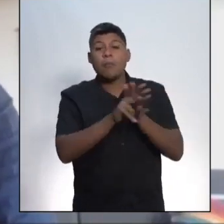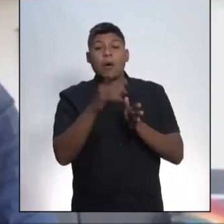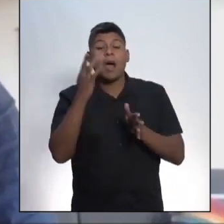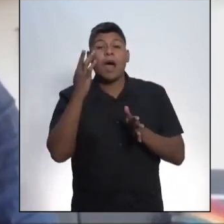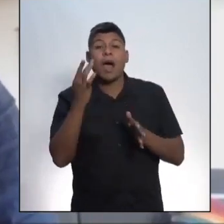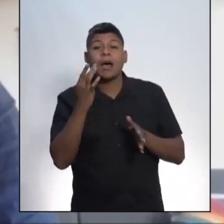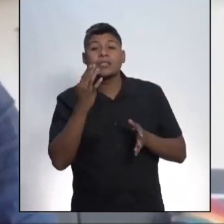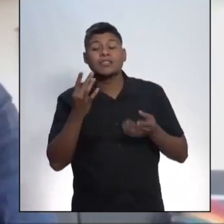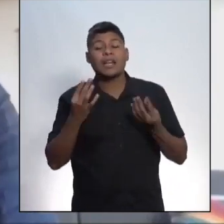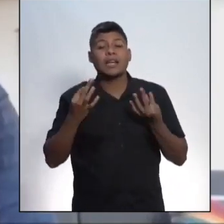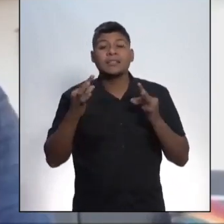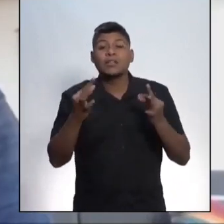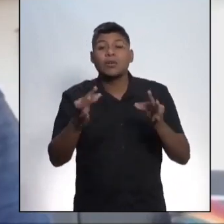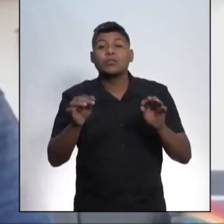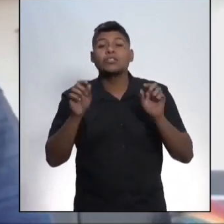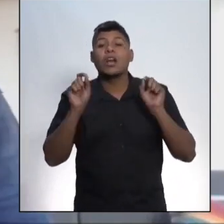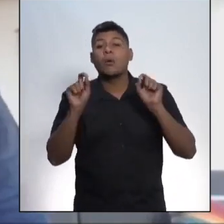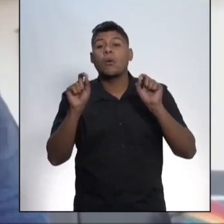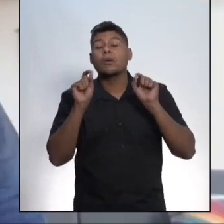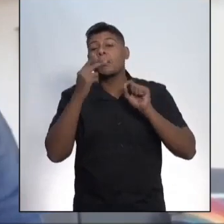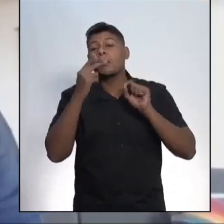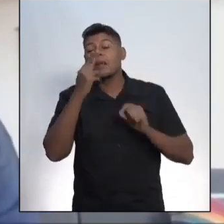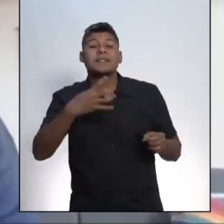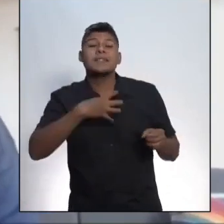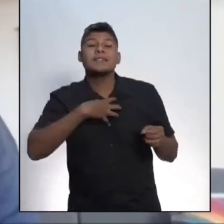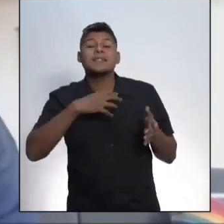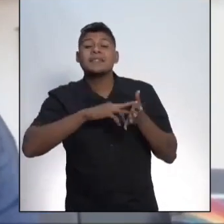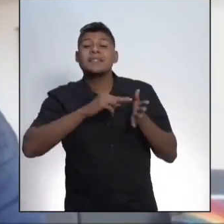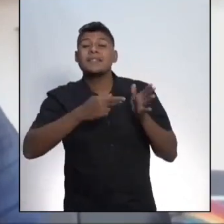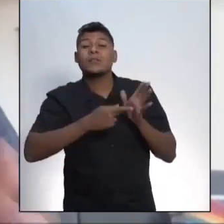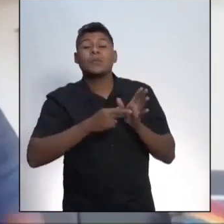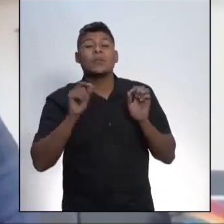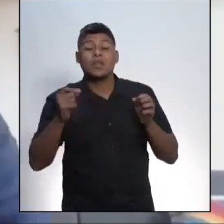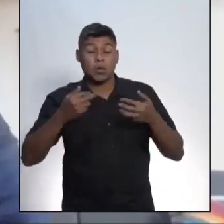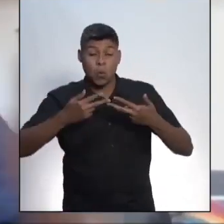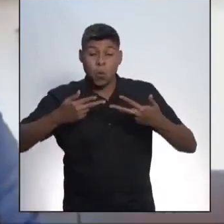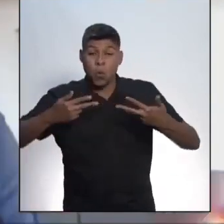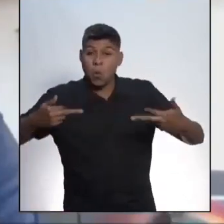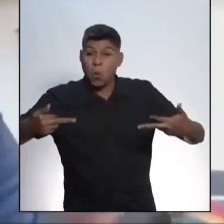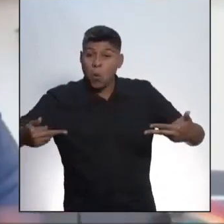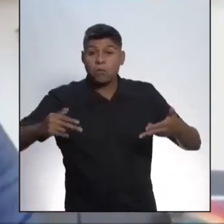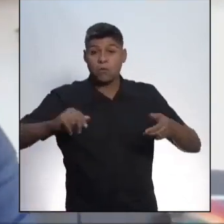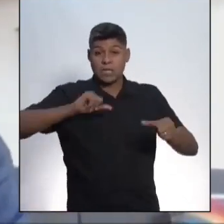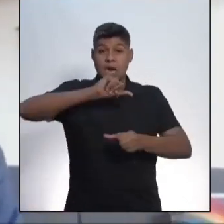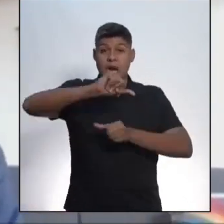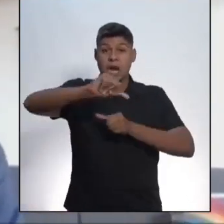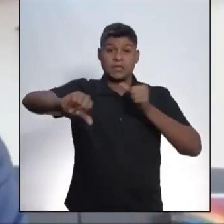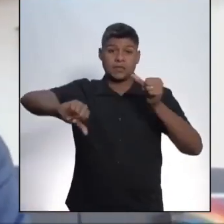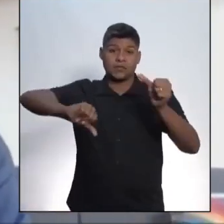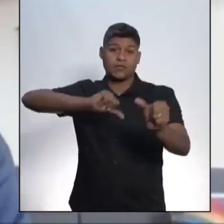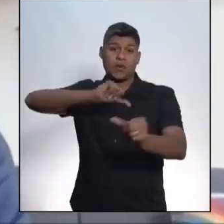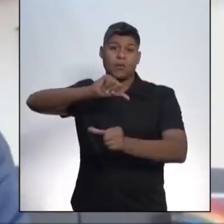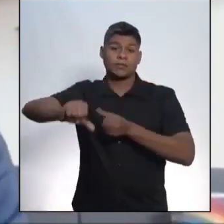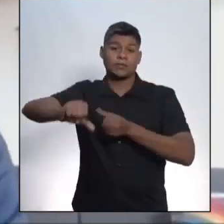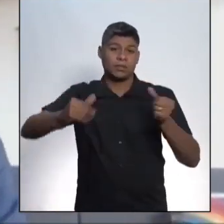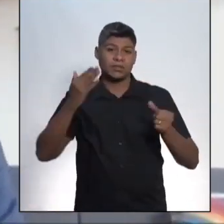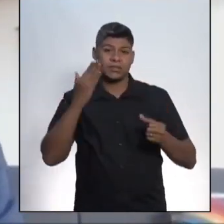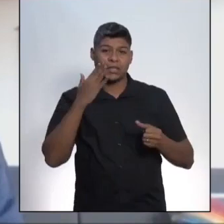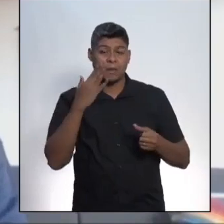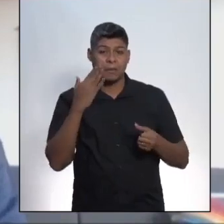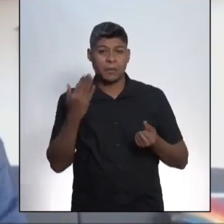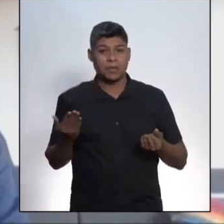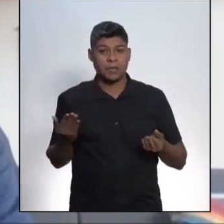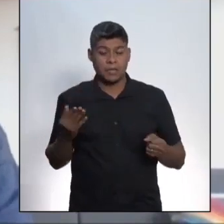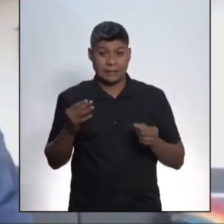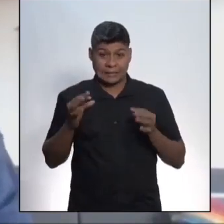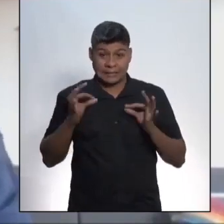achar tecnologia como sinônimo de inovação e transformação. Não tem bala de